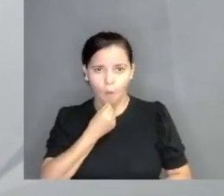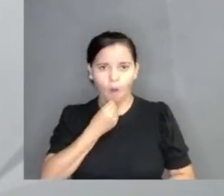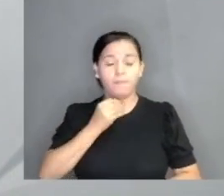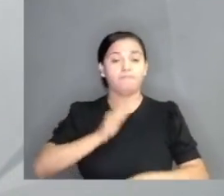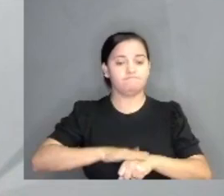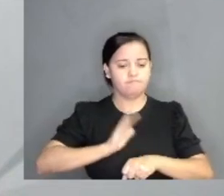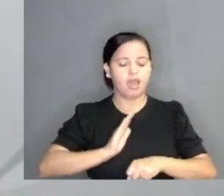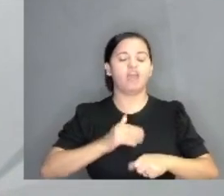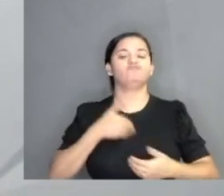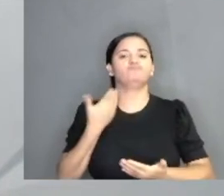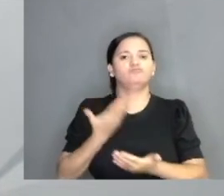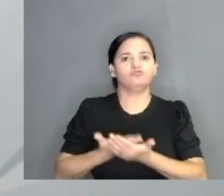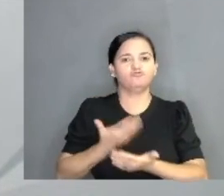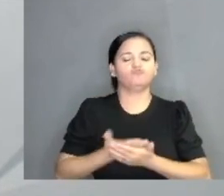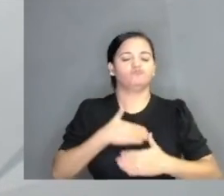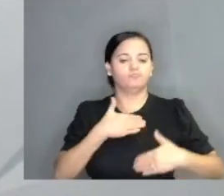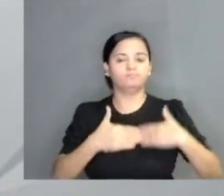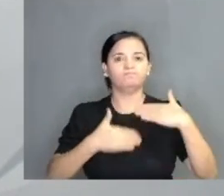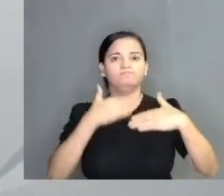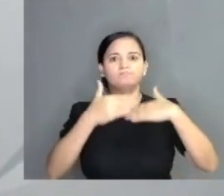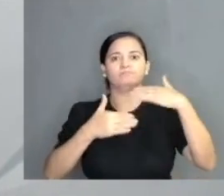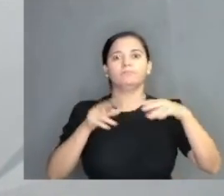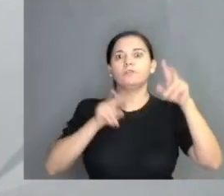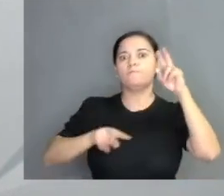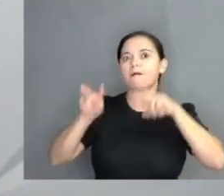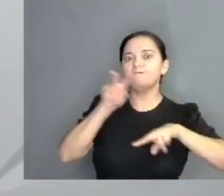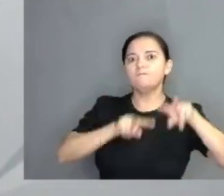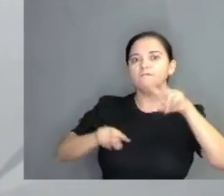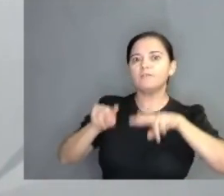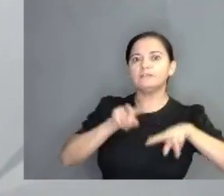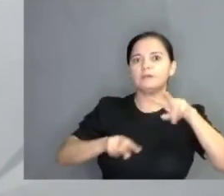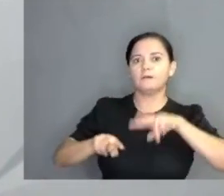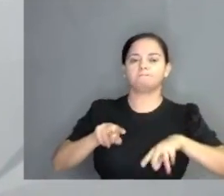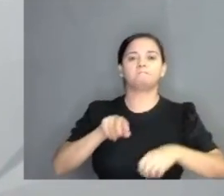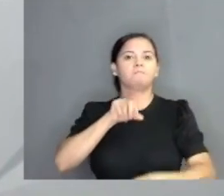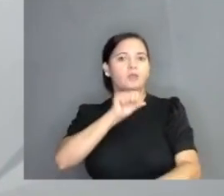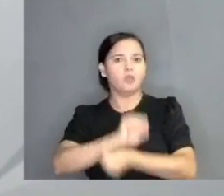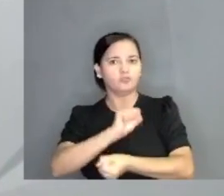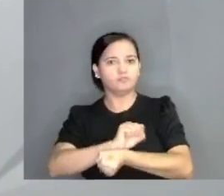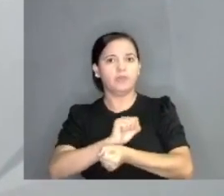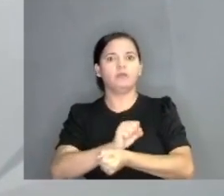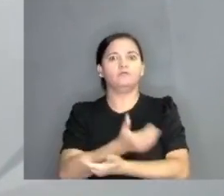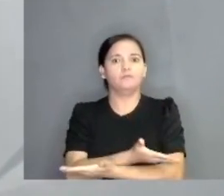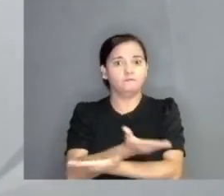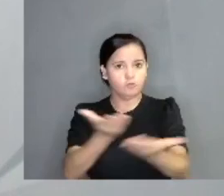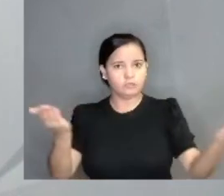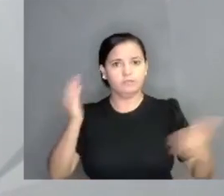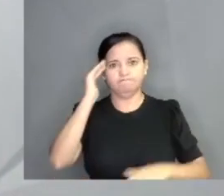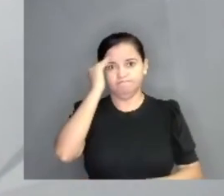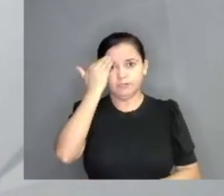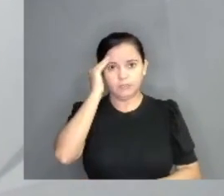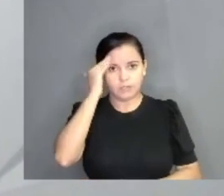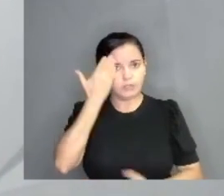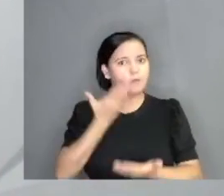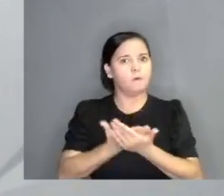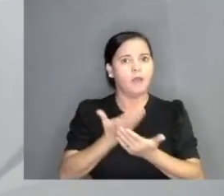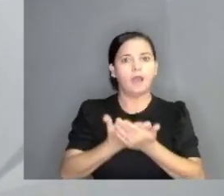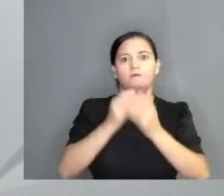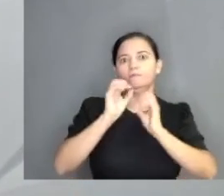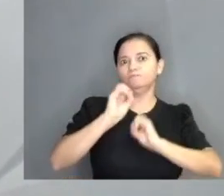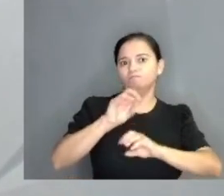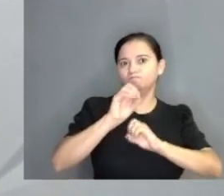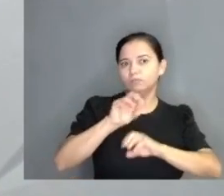teria essa visão. Então, eu espero que vocês tenham entendido nessa aula o significado